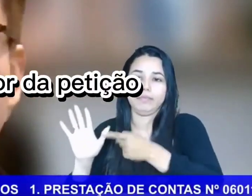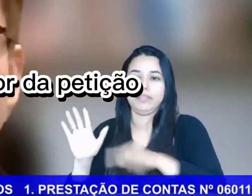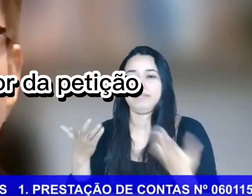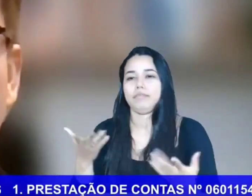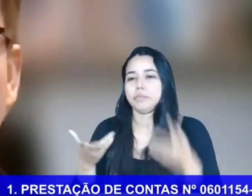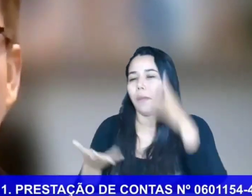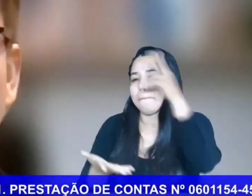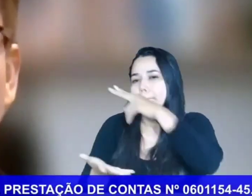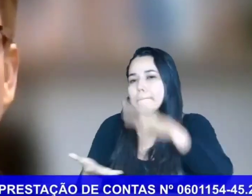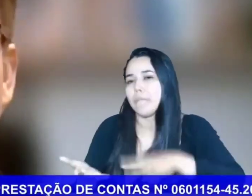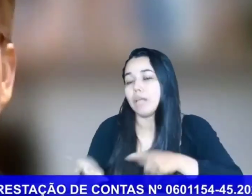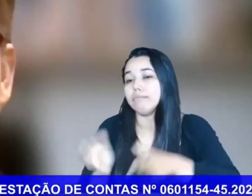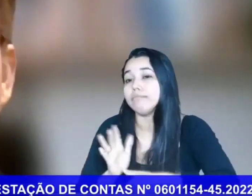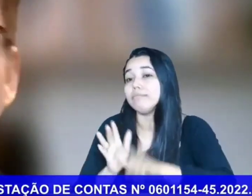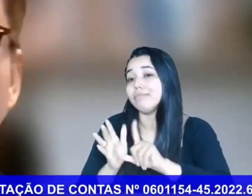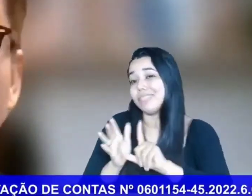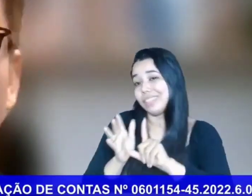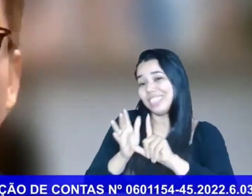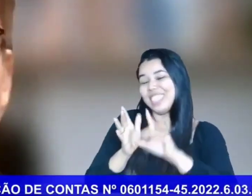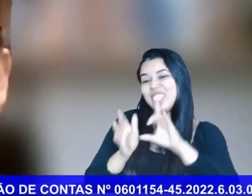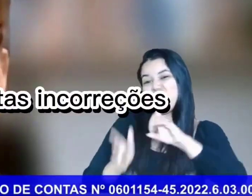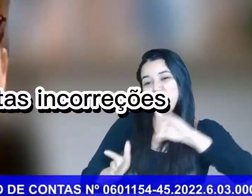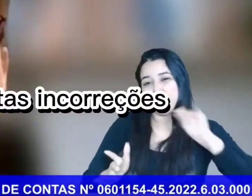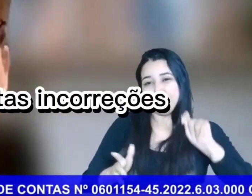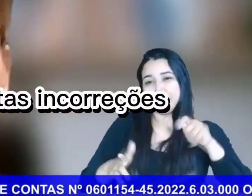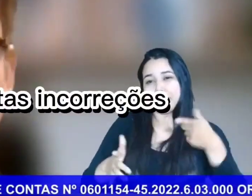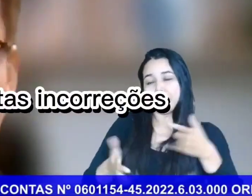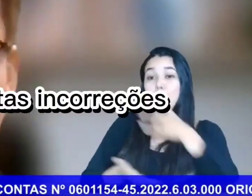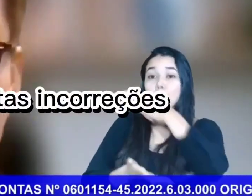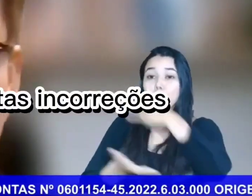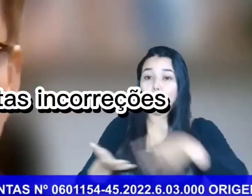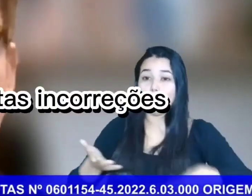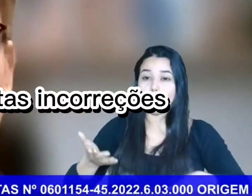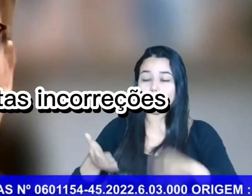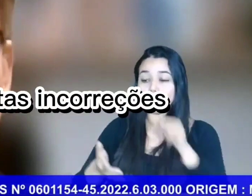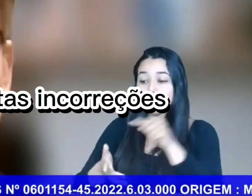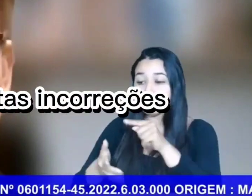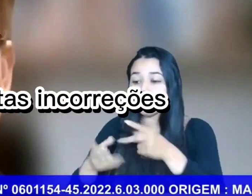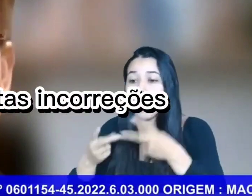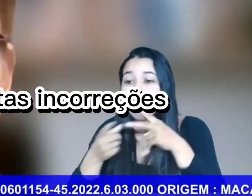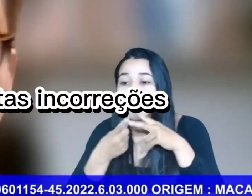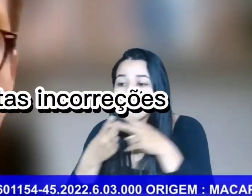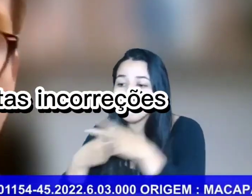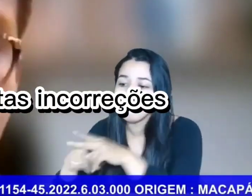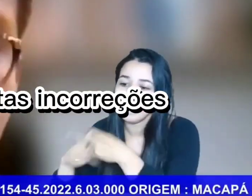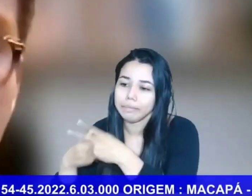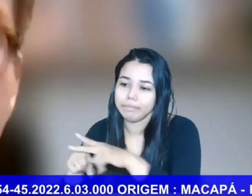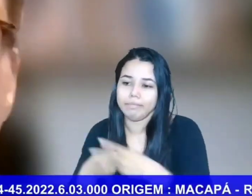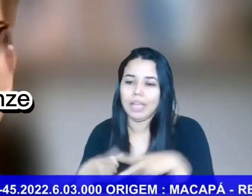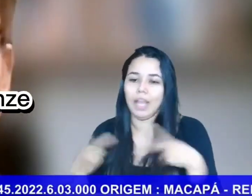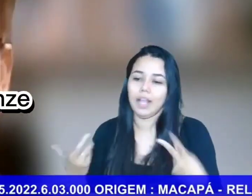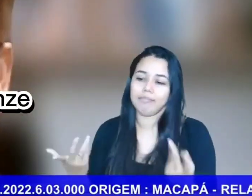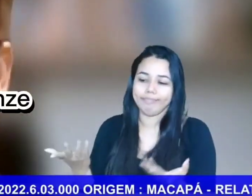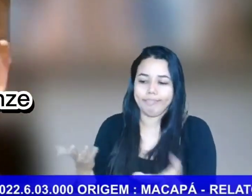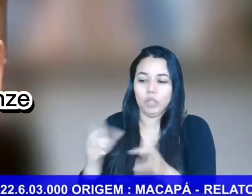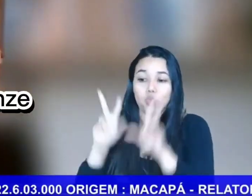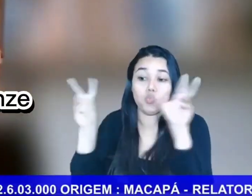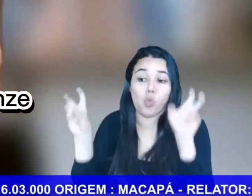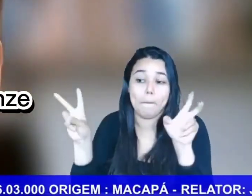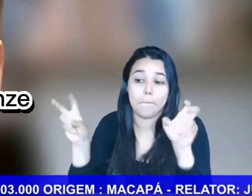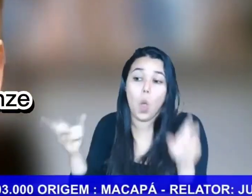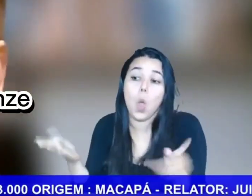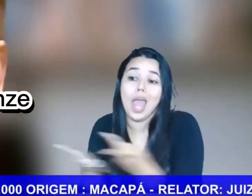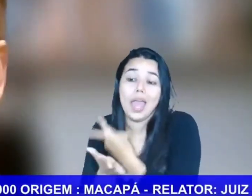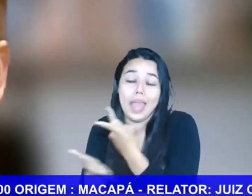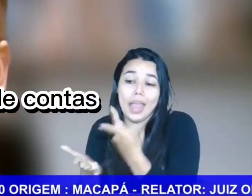petição juntada no dia anterior. O documento indicou a manutenção de supostas incorreções nos itens 13